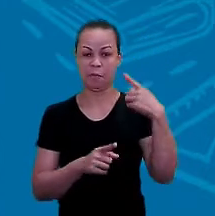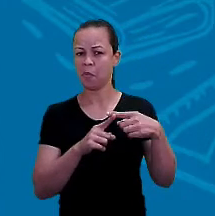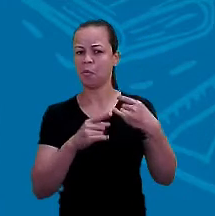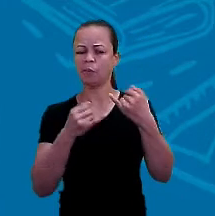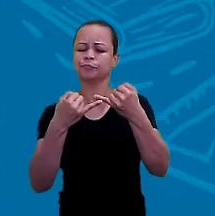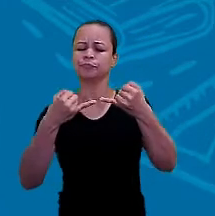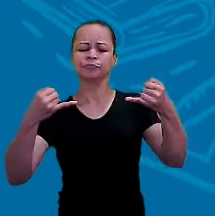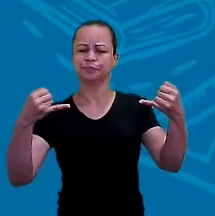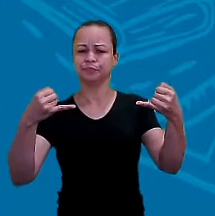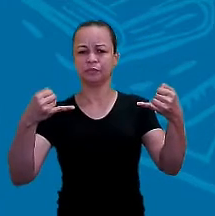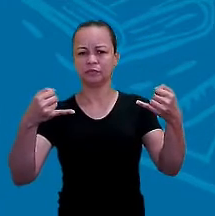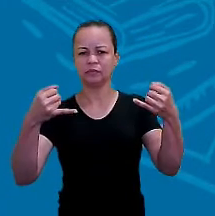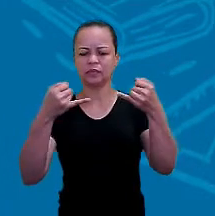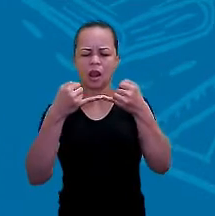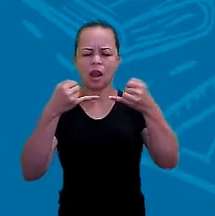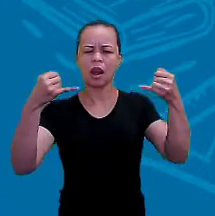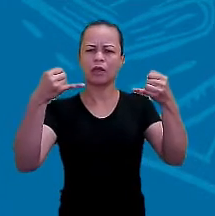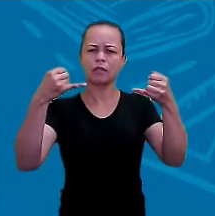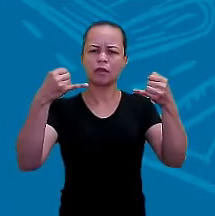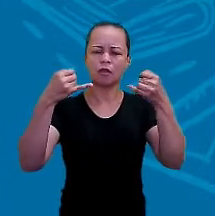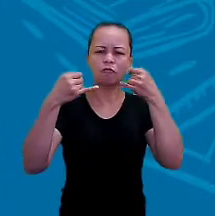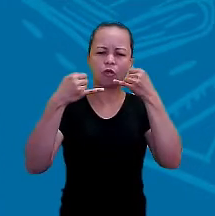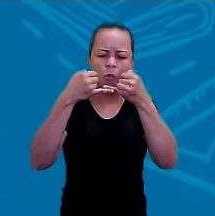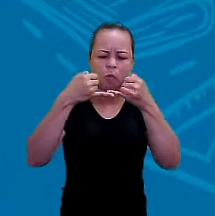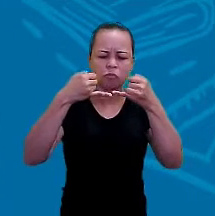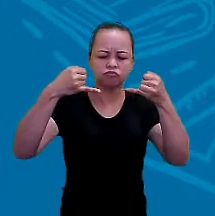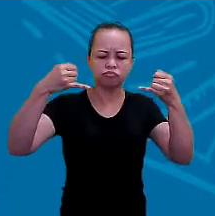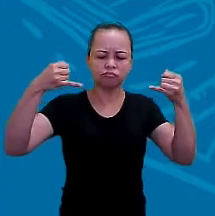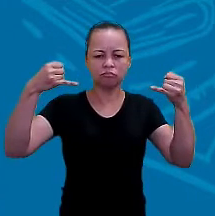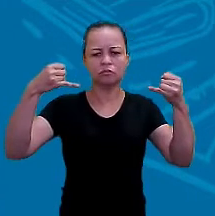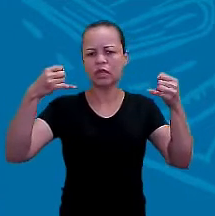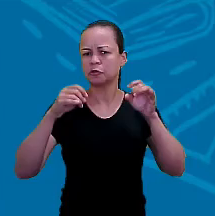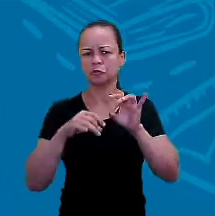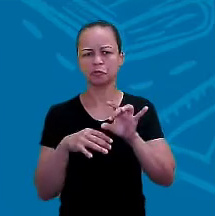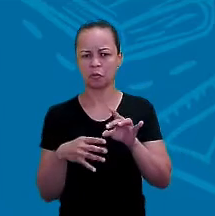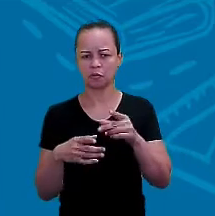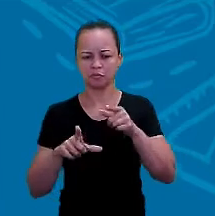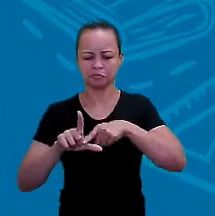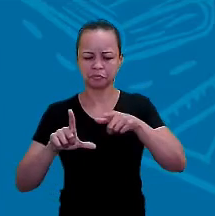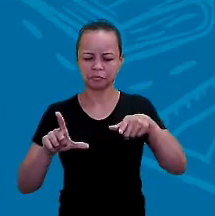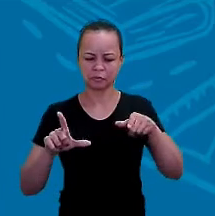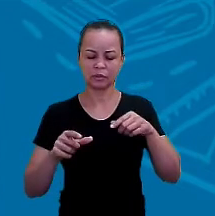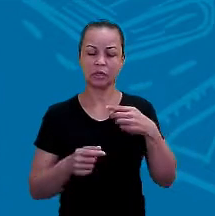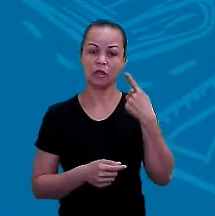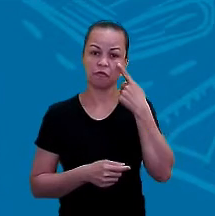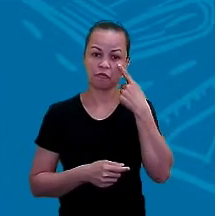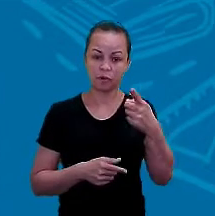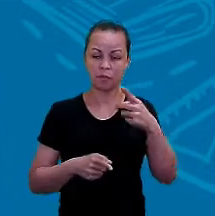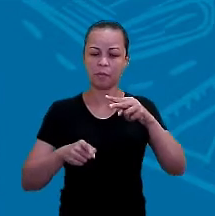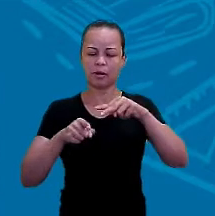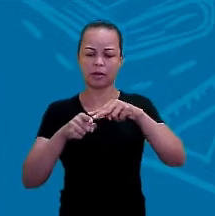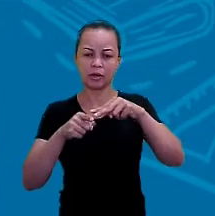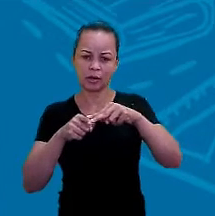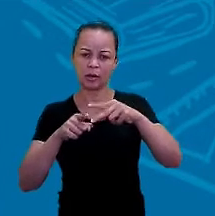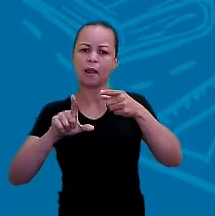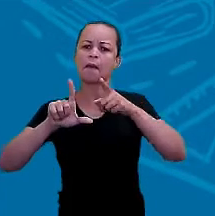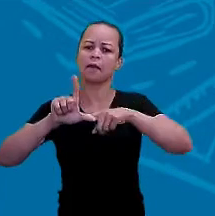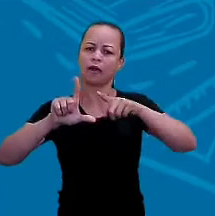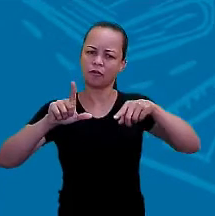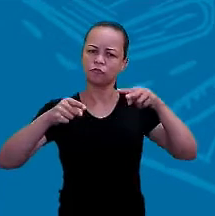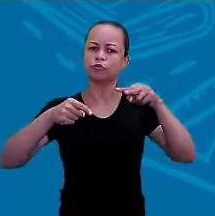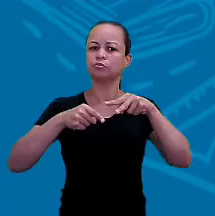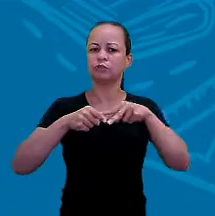linha. Viu a linha? Gráfico de linha. Viu aquele que parece a pizza? Gráfico de